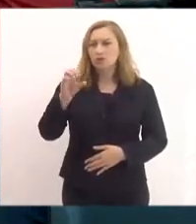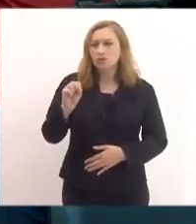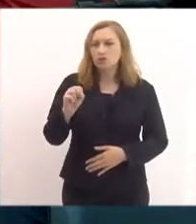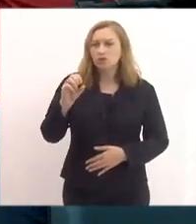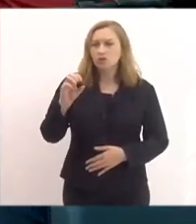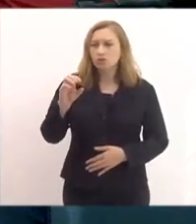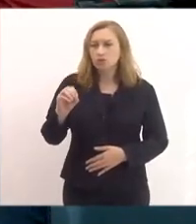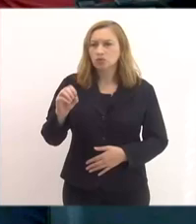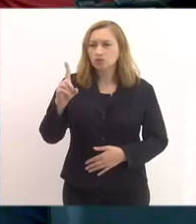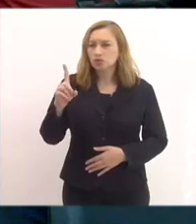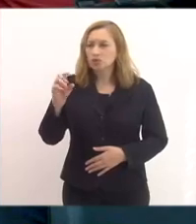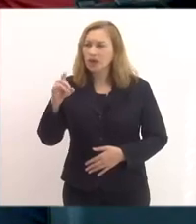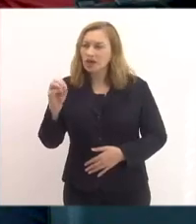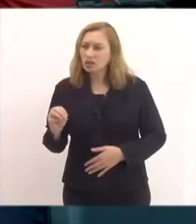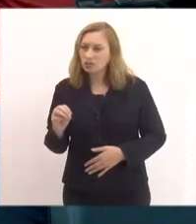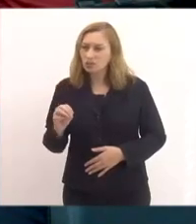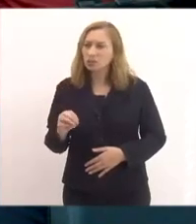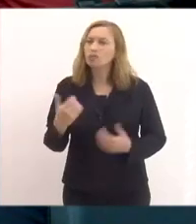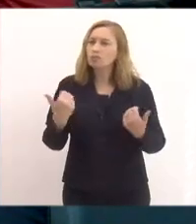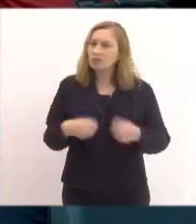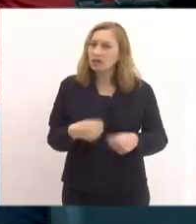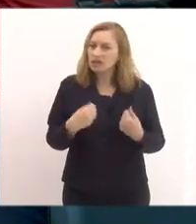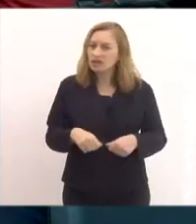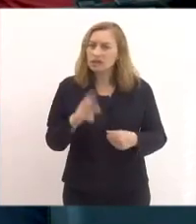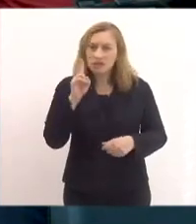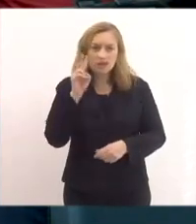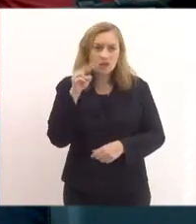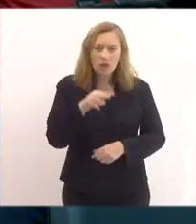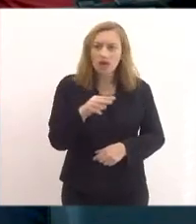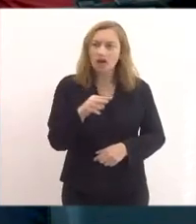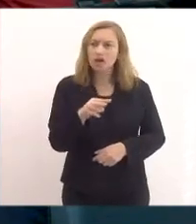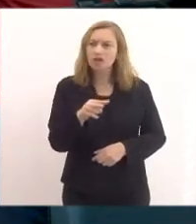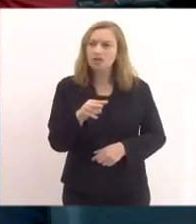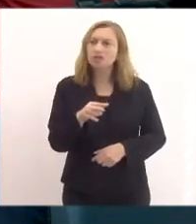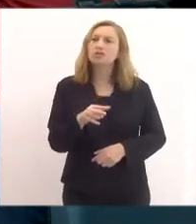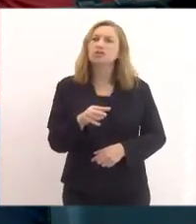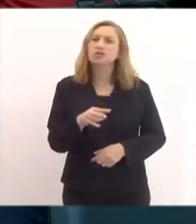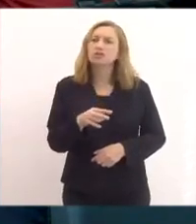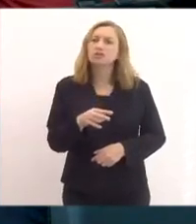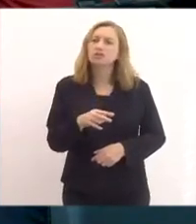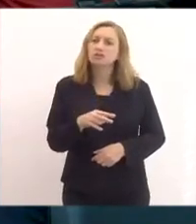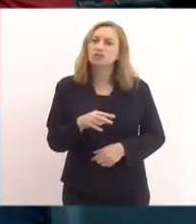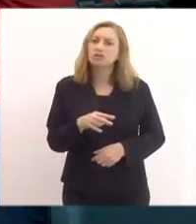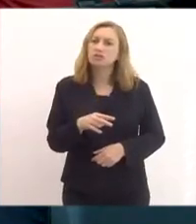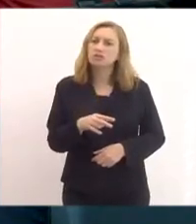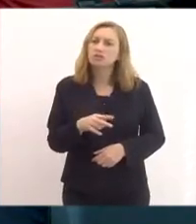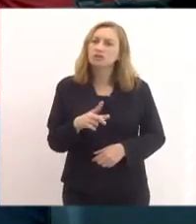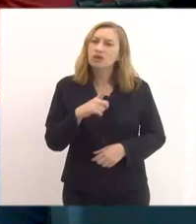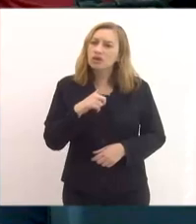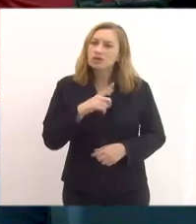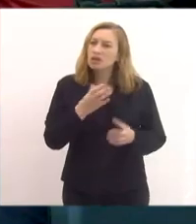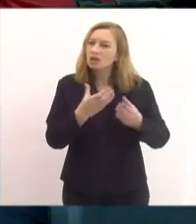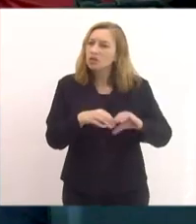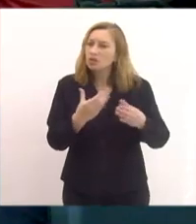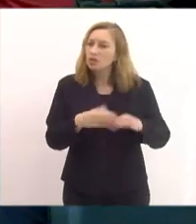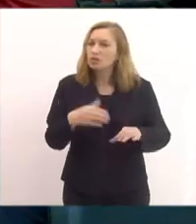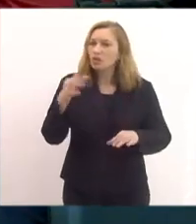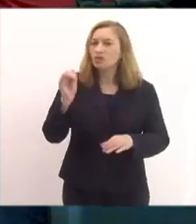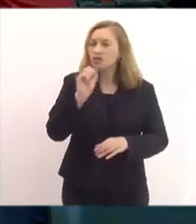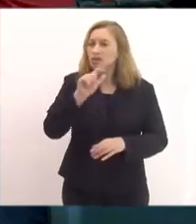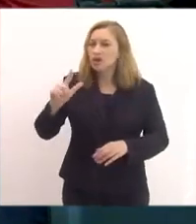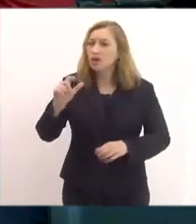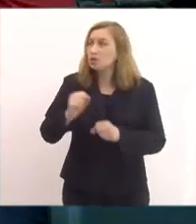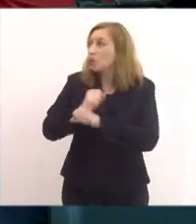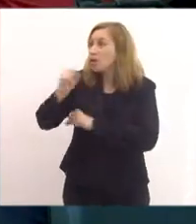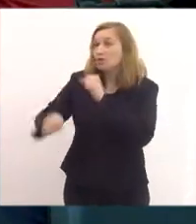do Corpo de Bombeiro, precisa ser olhado, precisa ser visto. Já tem um concurso para oficial do ano que vem,